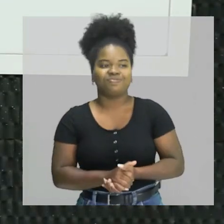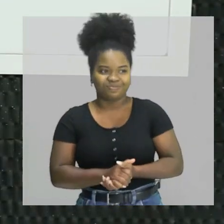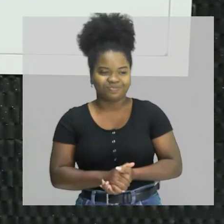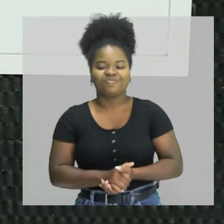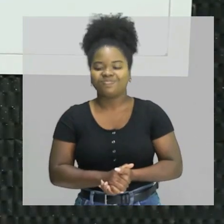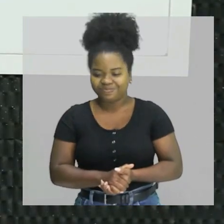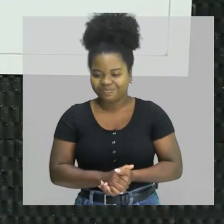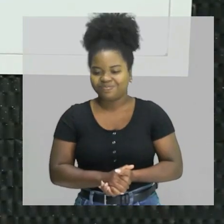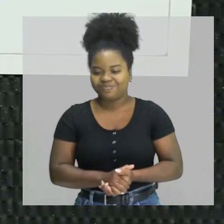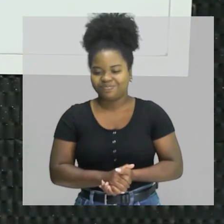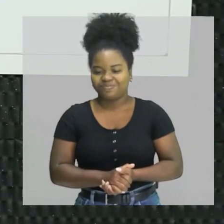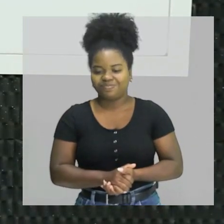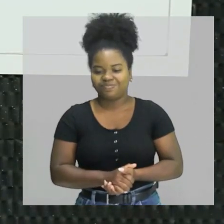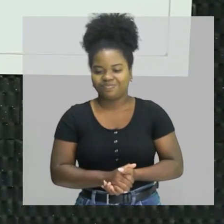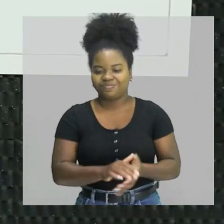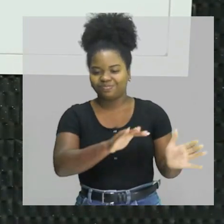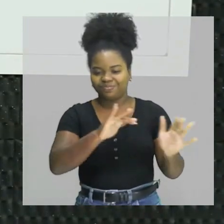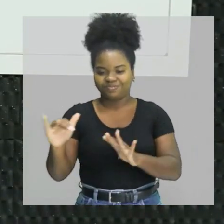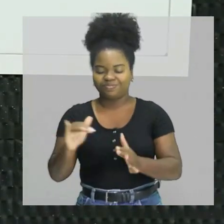questão.